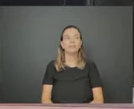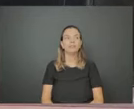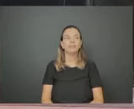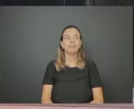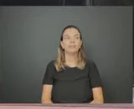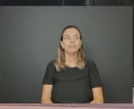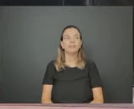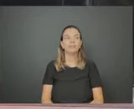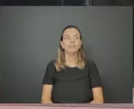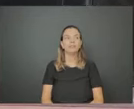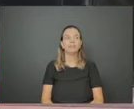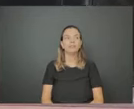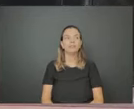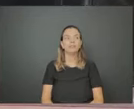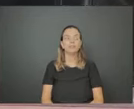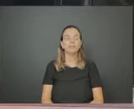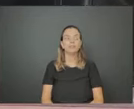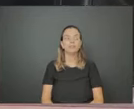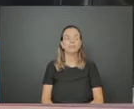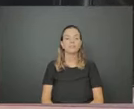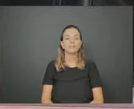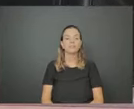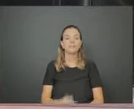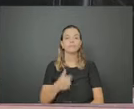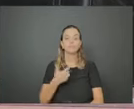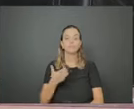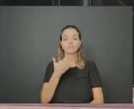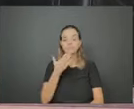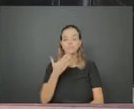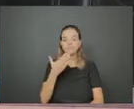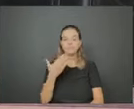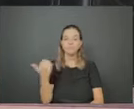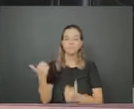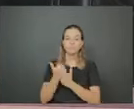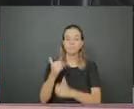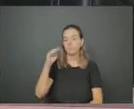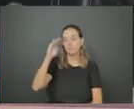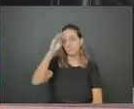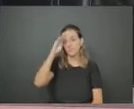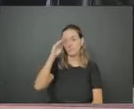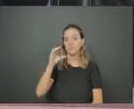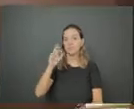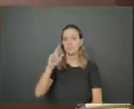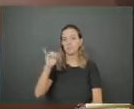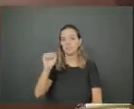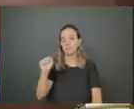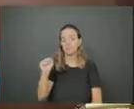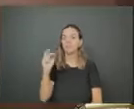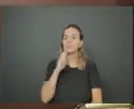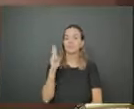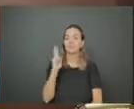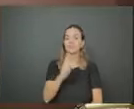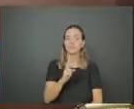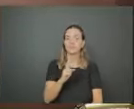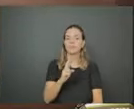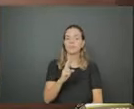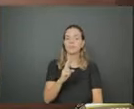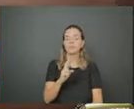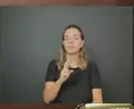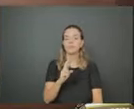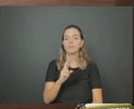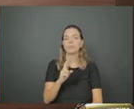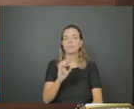Eu vou pedir para que o Coronel Price, que é o nosso chefe de Estado-Maior, responda para o subcomando, para que ele responda as perguntas que a